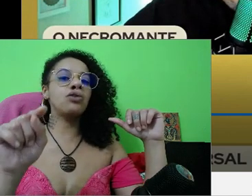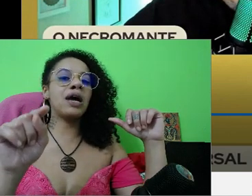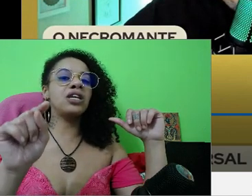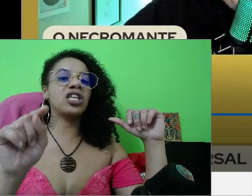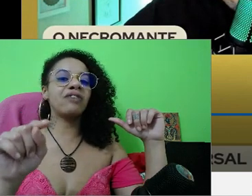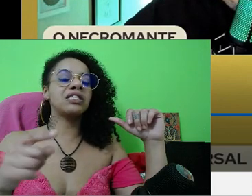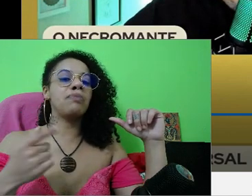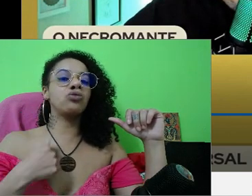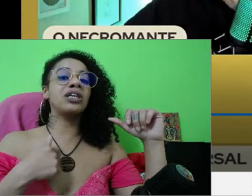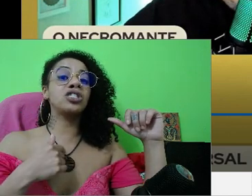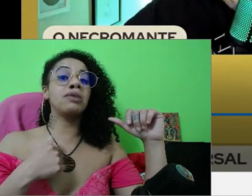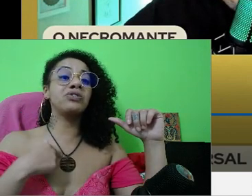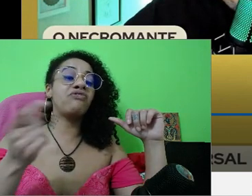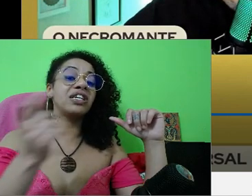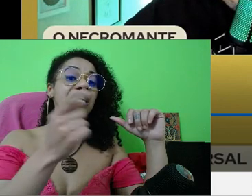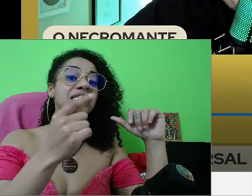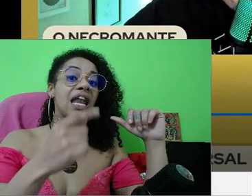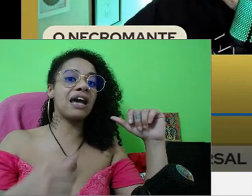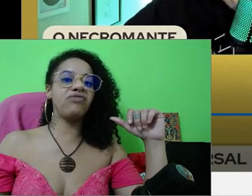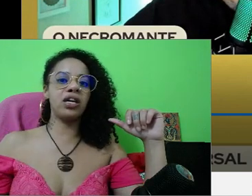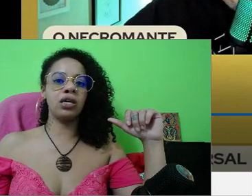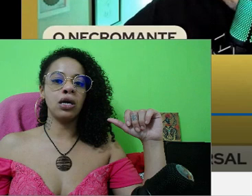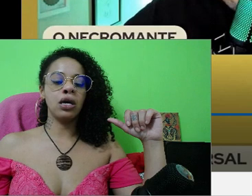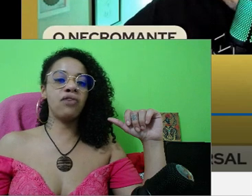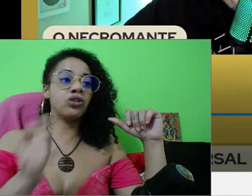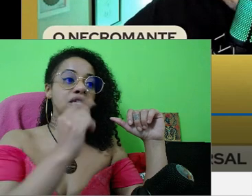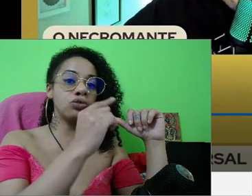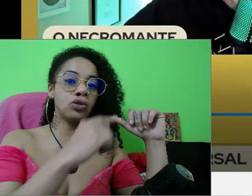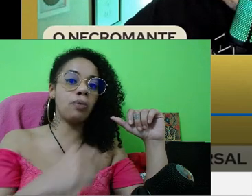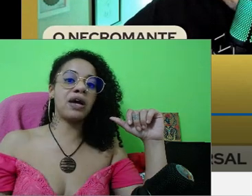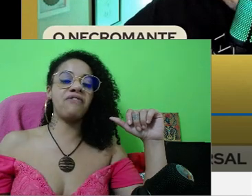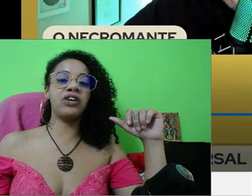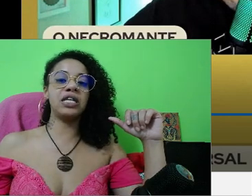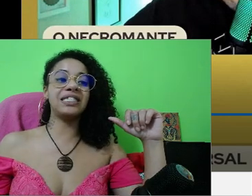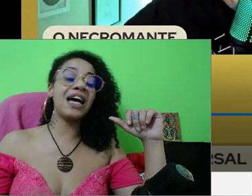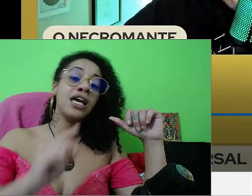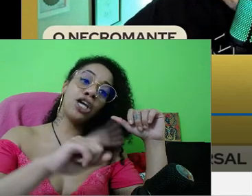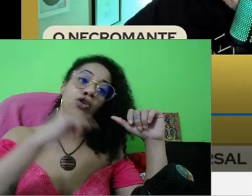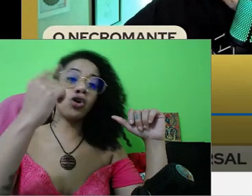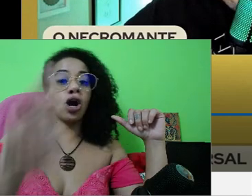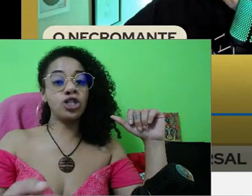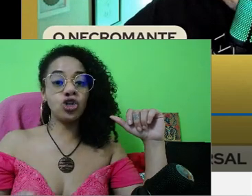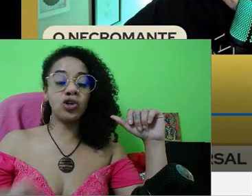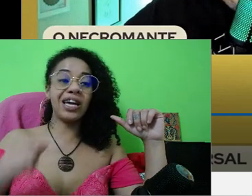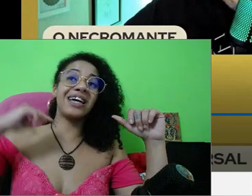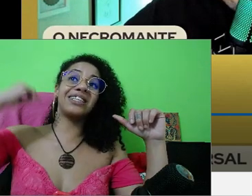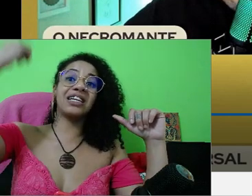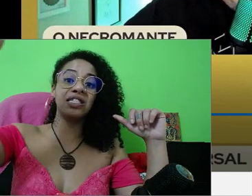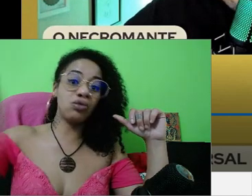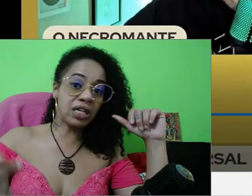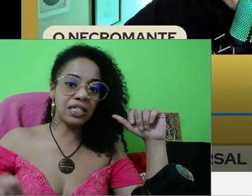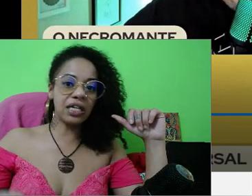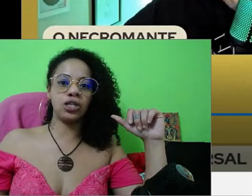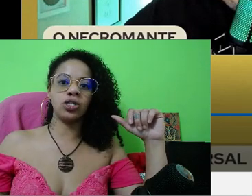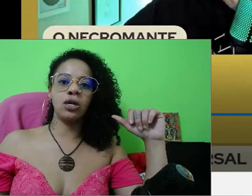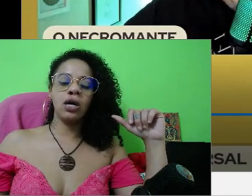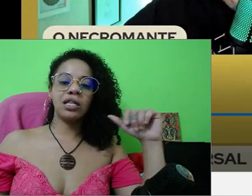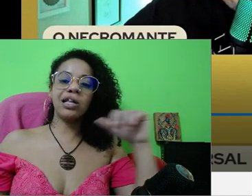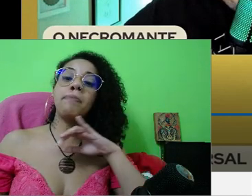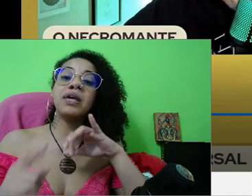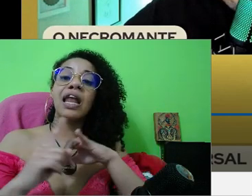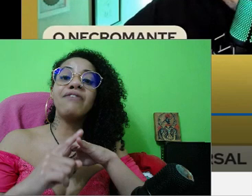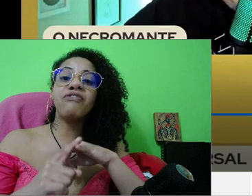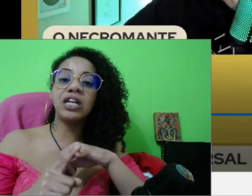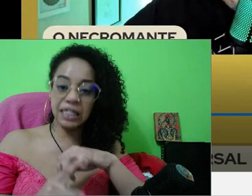isso aí o Marley já tava sabendo antes mesmo de eu fazer essa Live aí que você usou para referenciar e que o corte eu joguei ainda na segunda seguinte